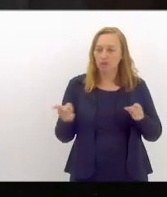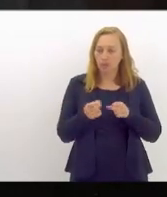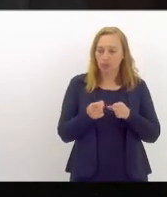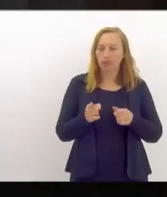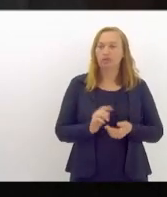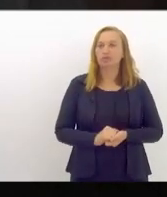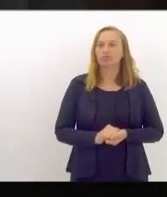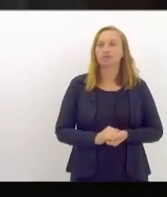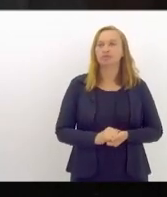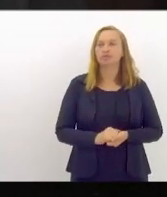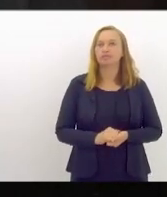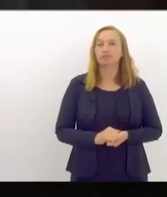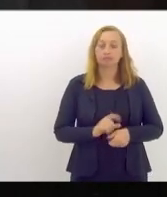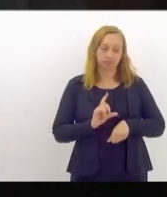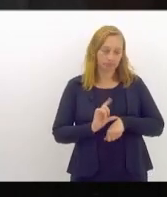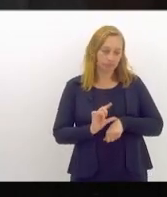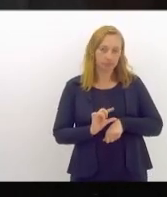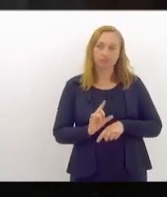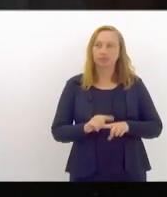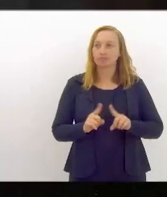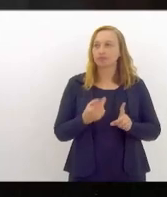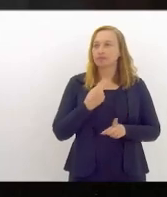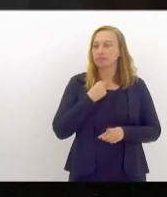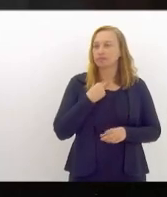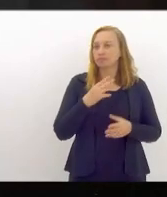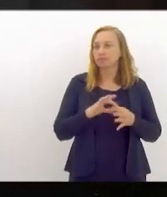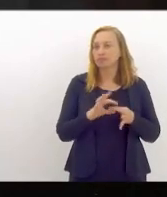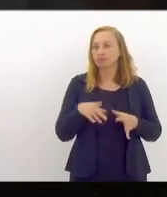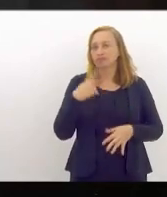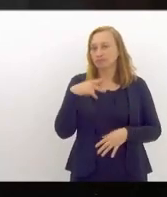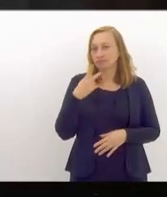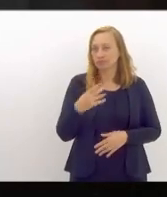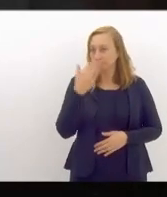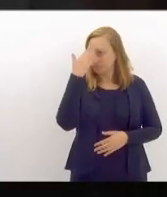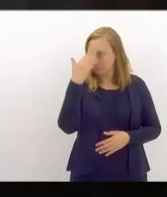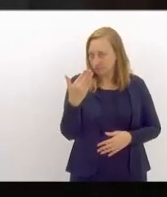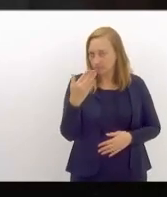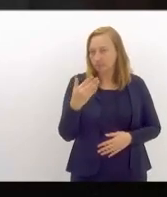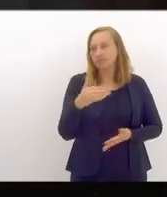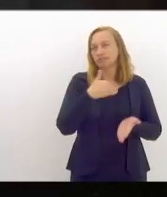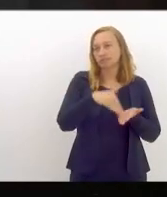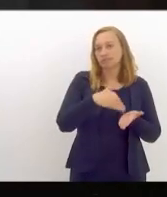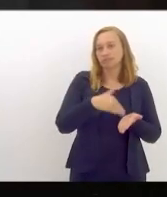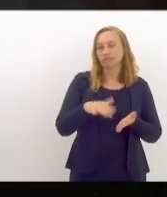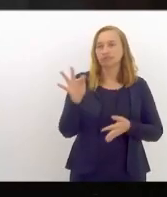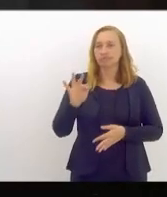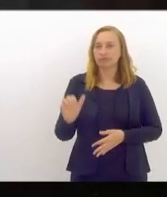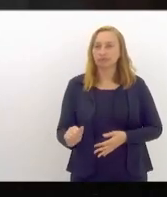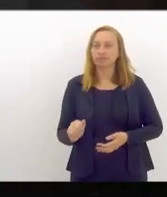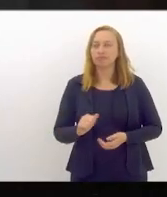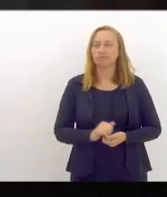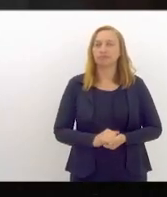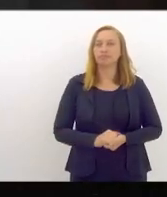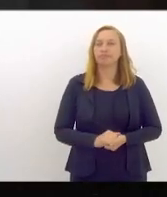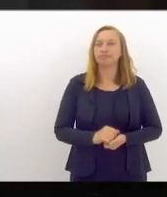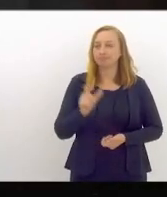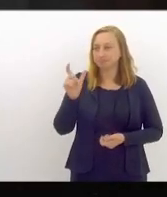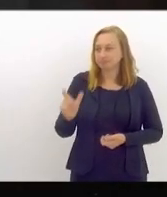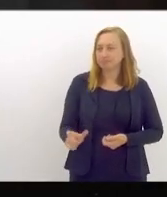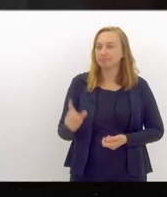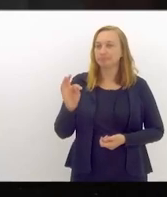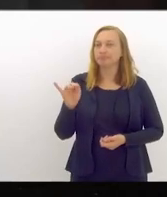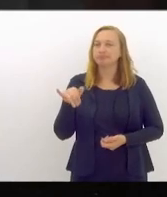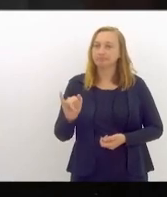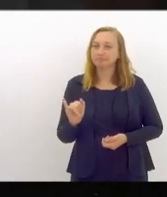breve dado adiantar da hora mas eu não poderia deixar de falar né E agradecer a secretaria de fazenda né na figura do Thompson